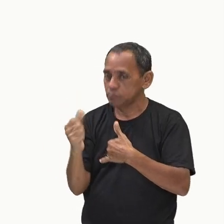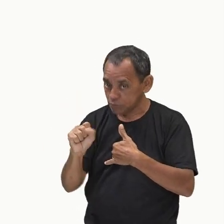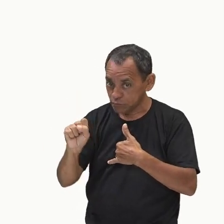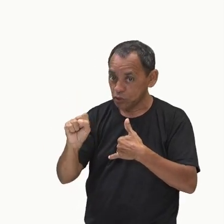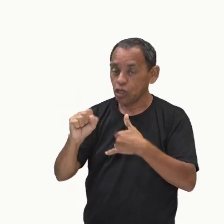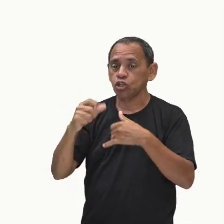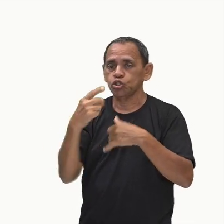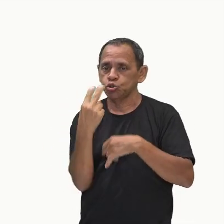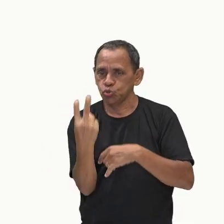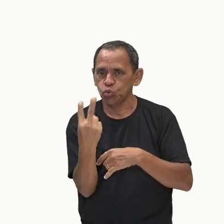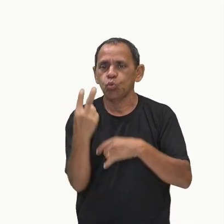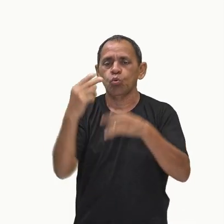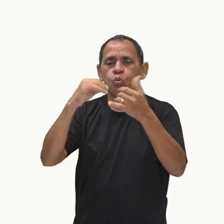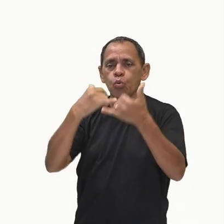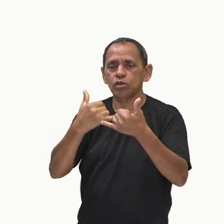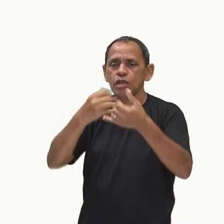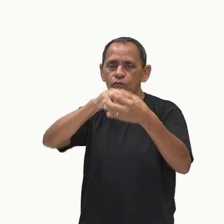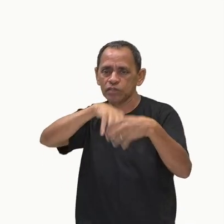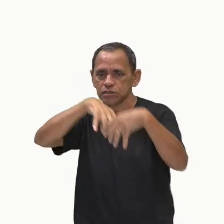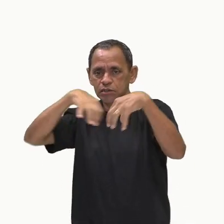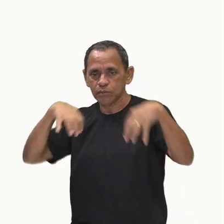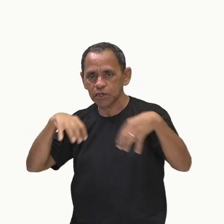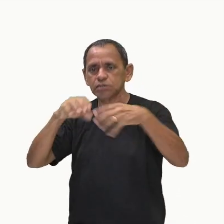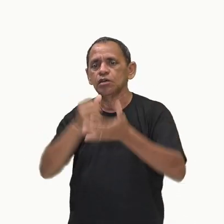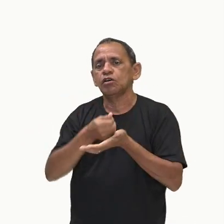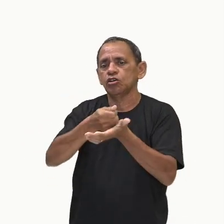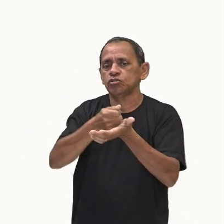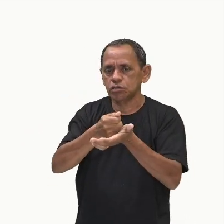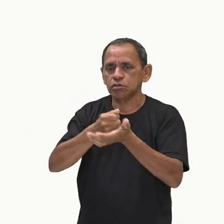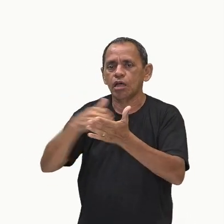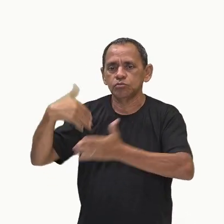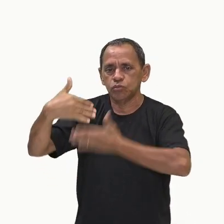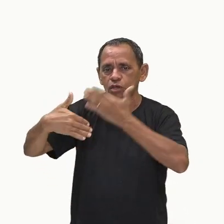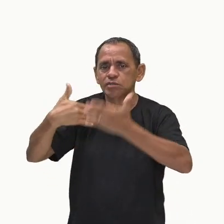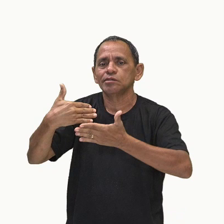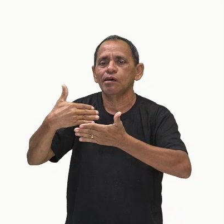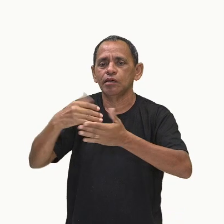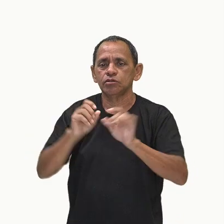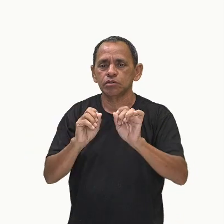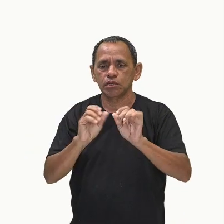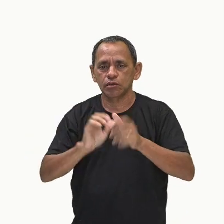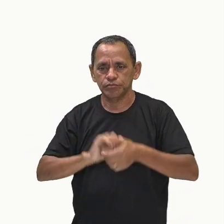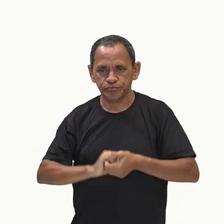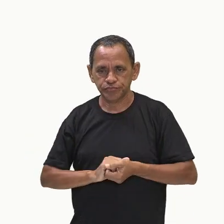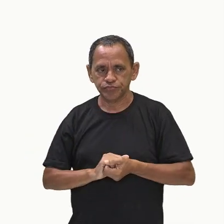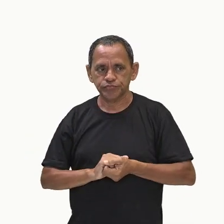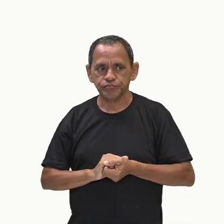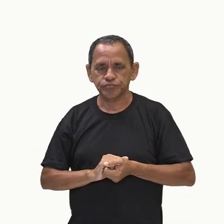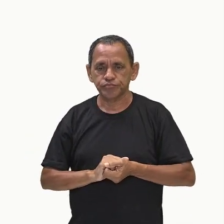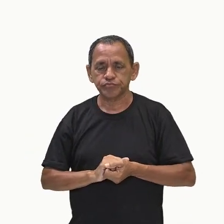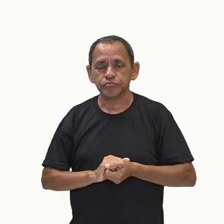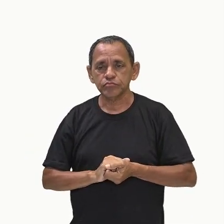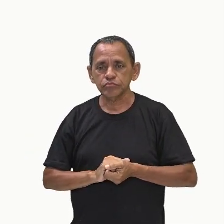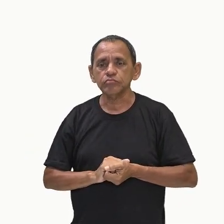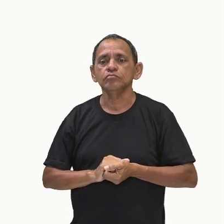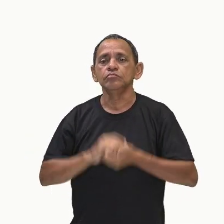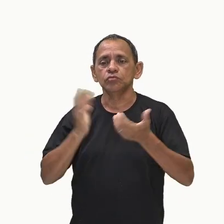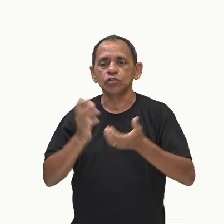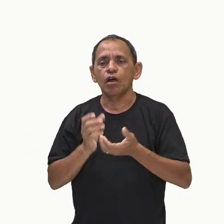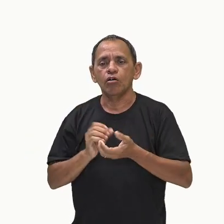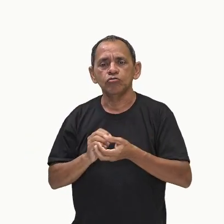essas enzimas vão ajudar nesse processo de desempareamento, né? Novos